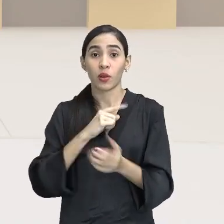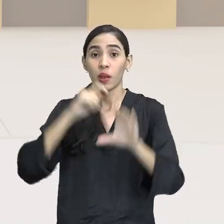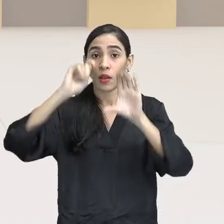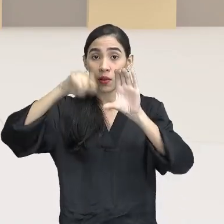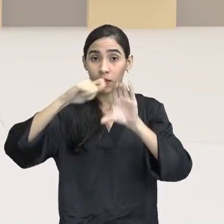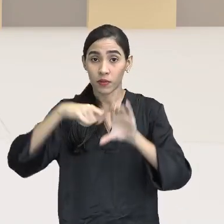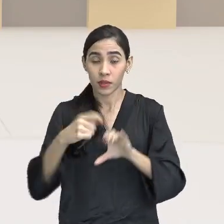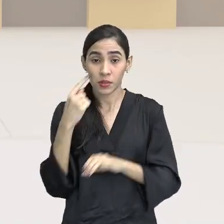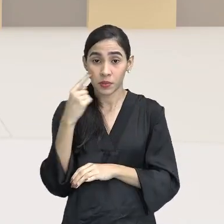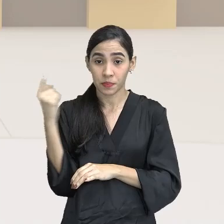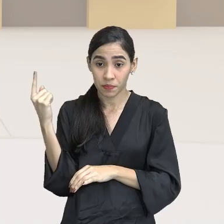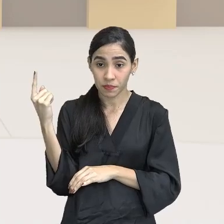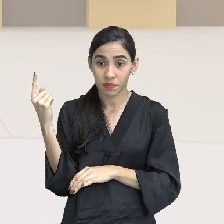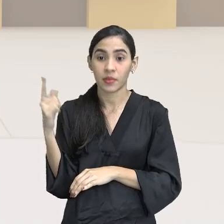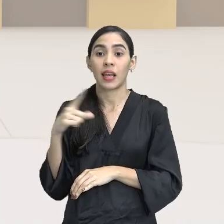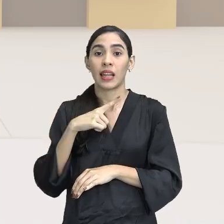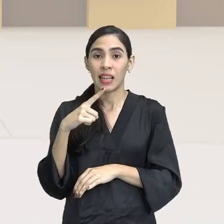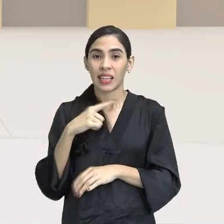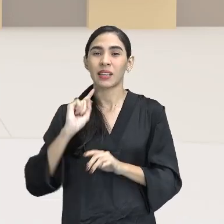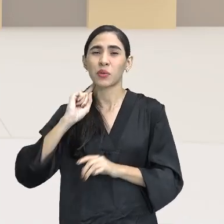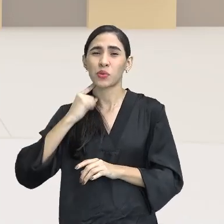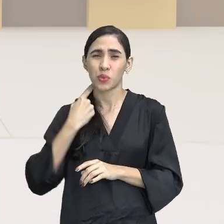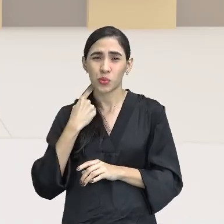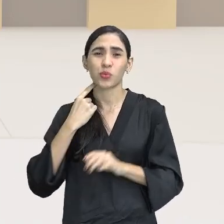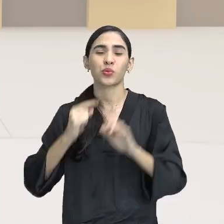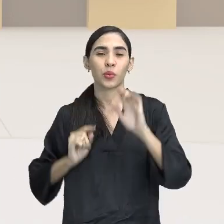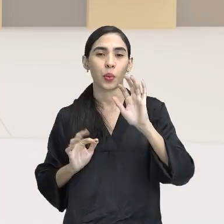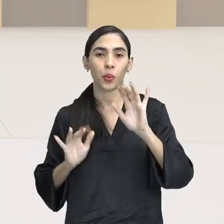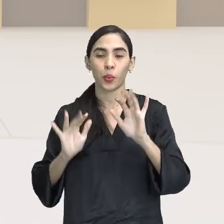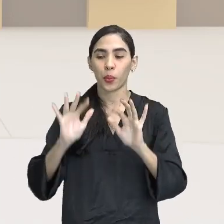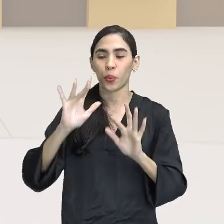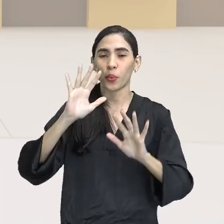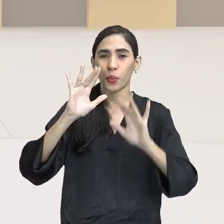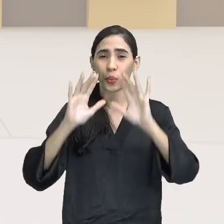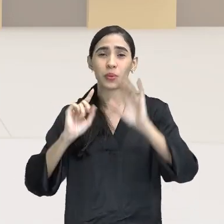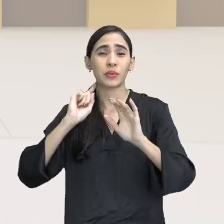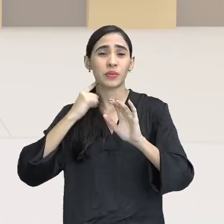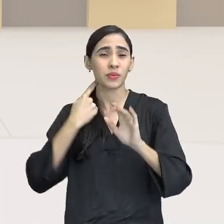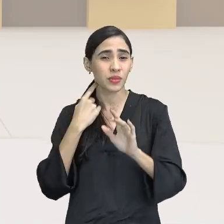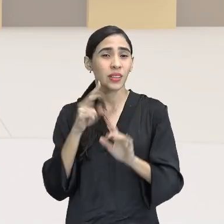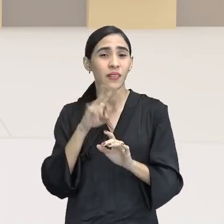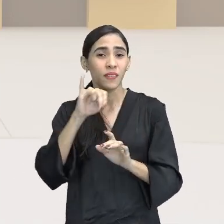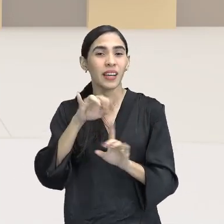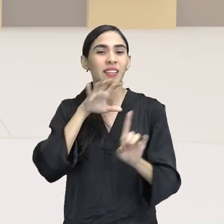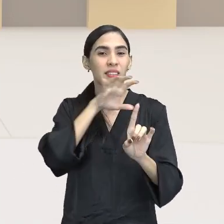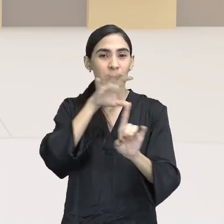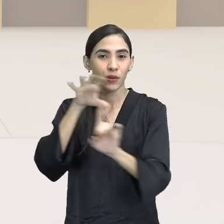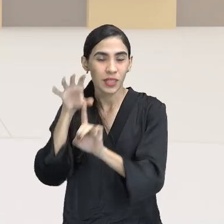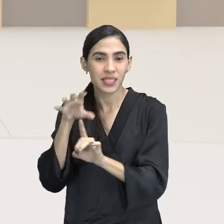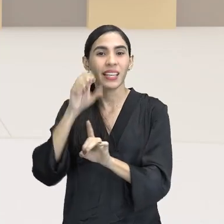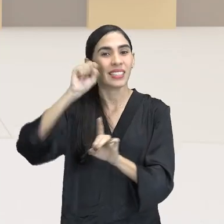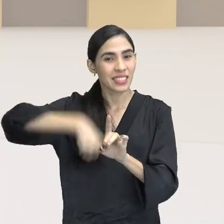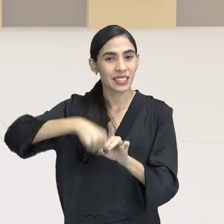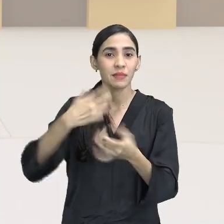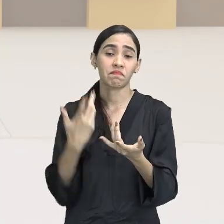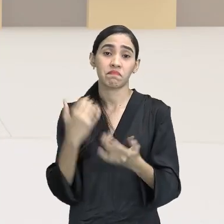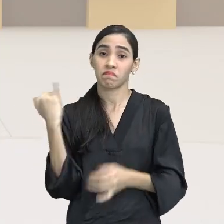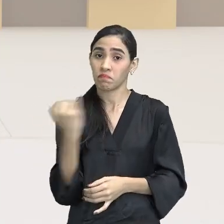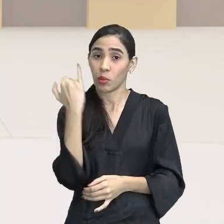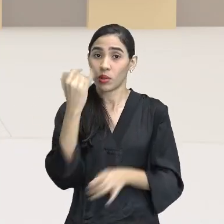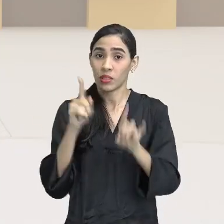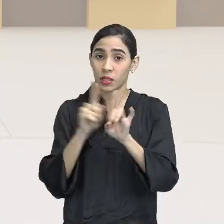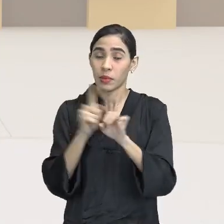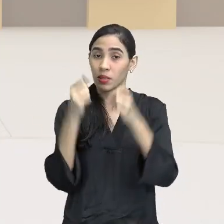vídeo, nós temos bastante poluição ainda no planeta, o que vai afetar todos esses ciclos. E é